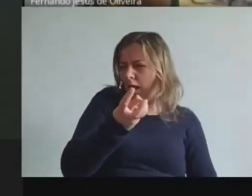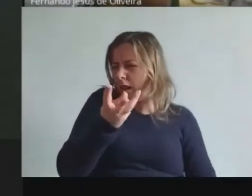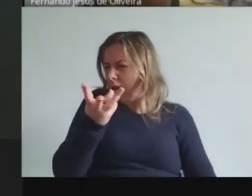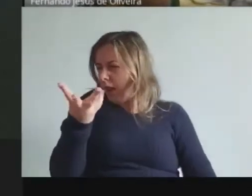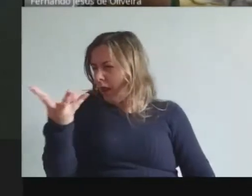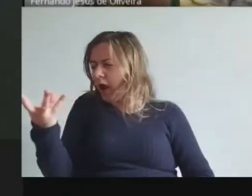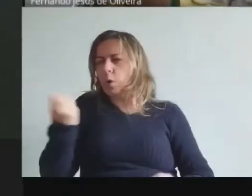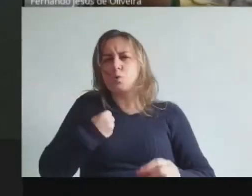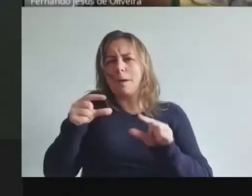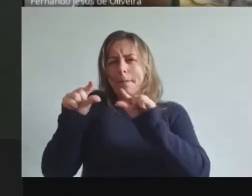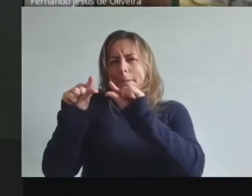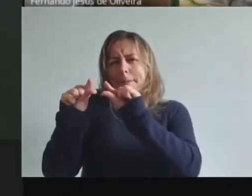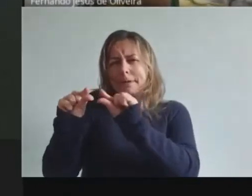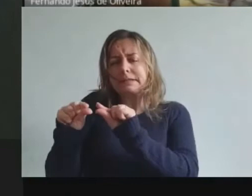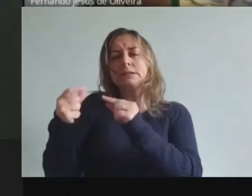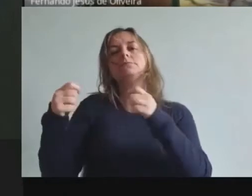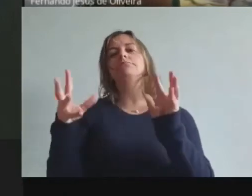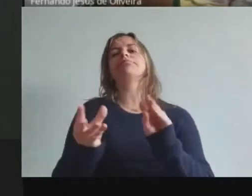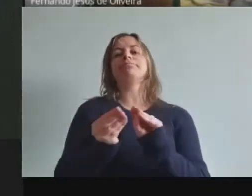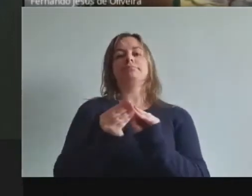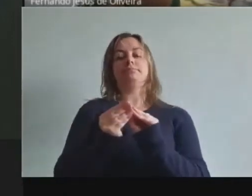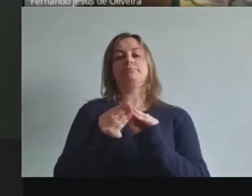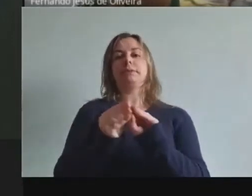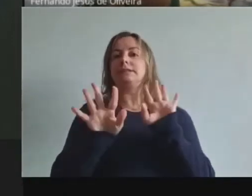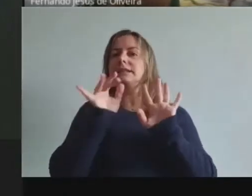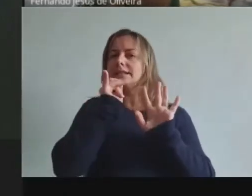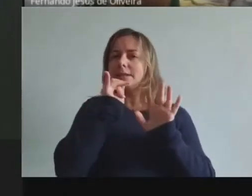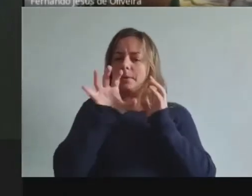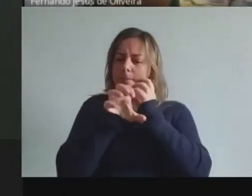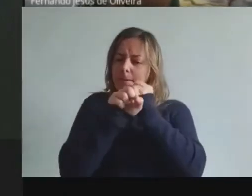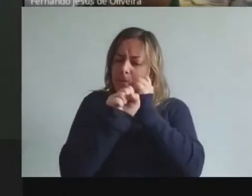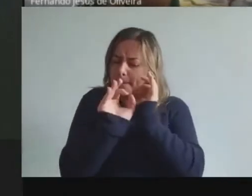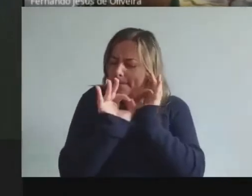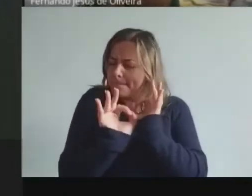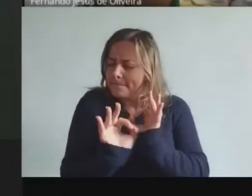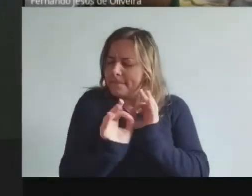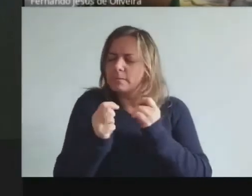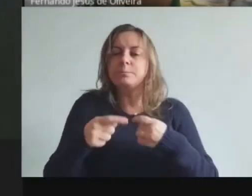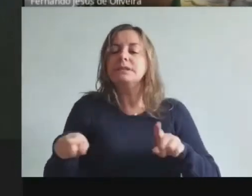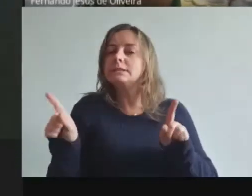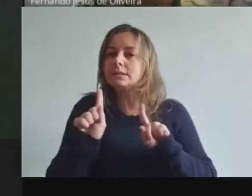muito grande, não precisa calcular com exatidão. Até